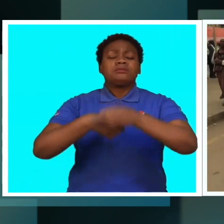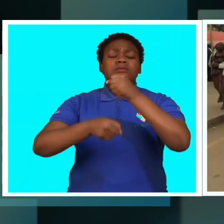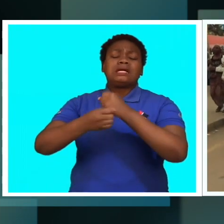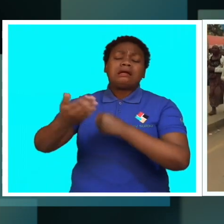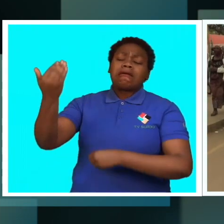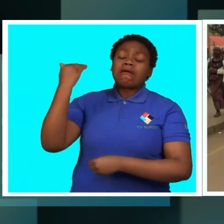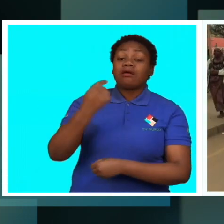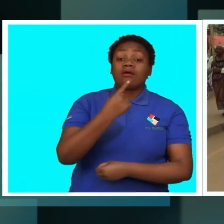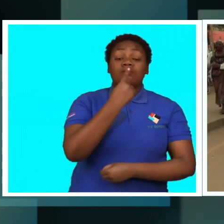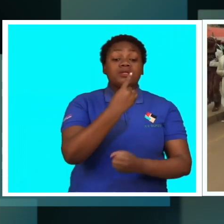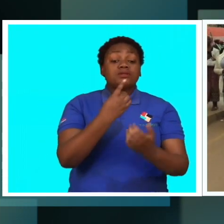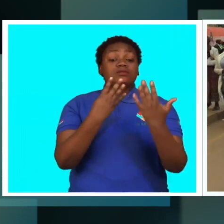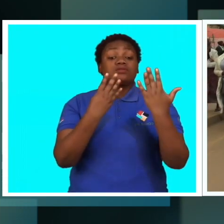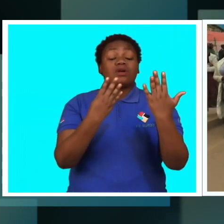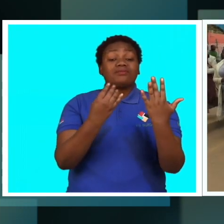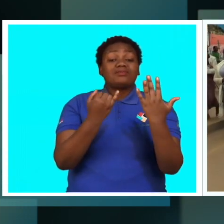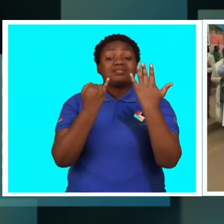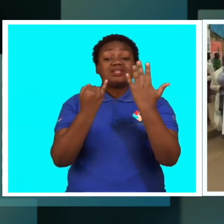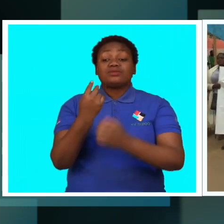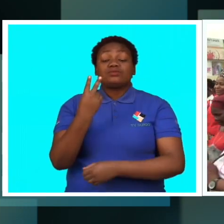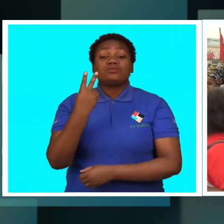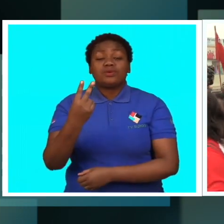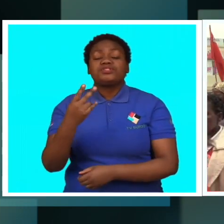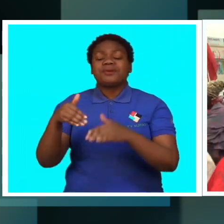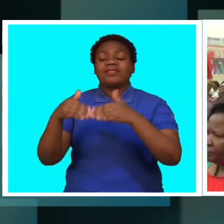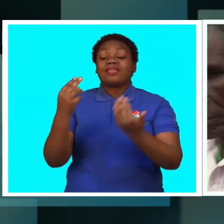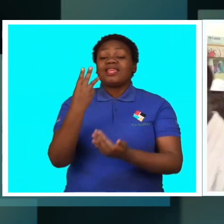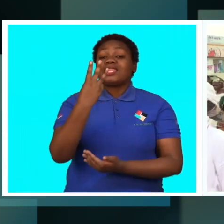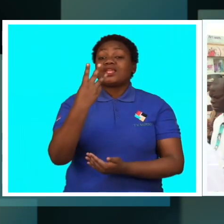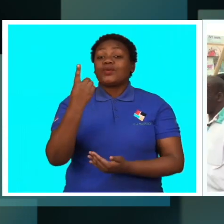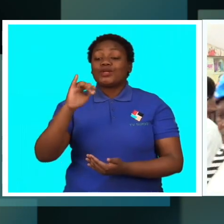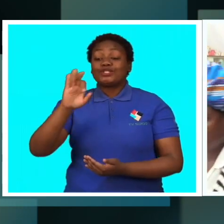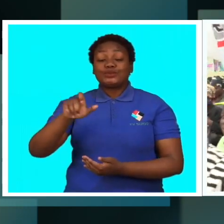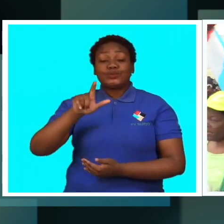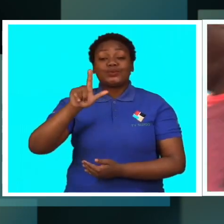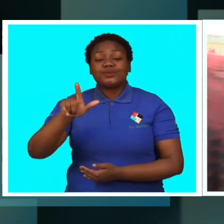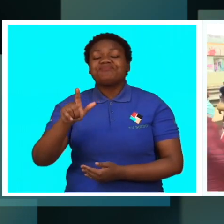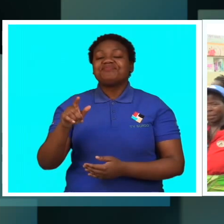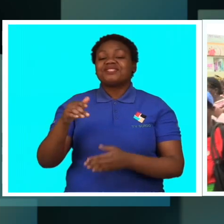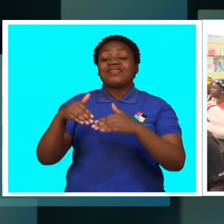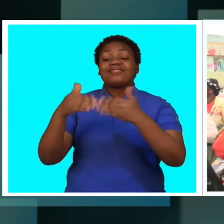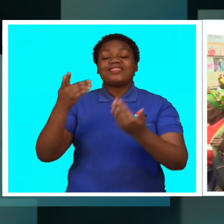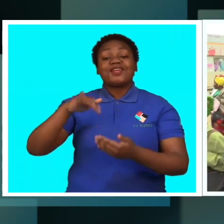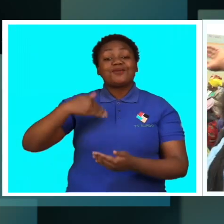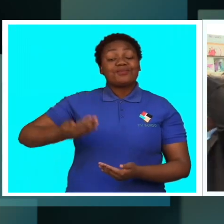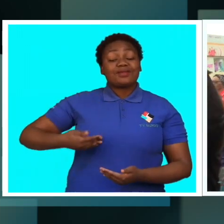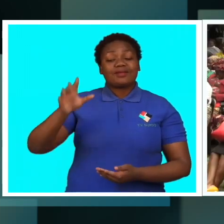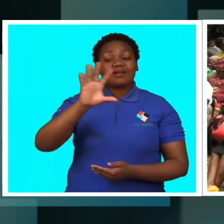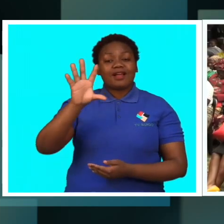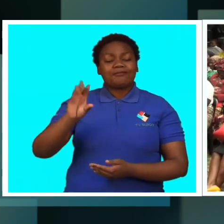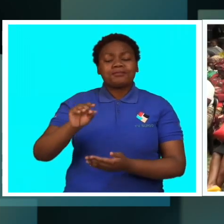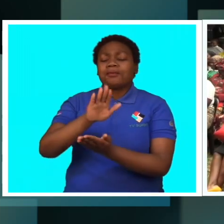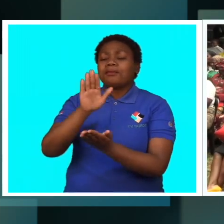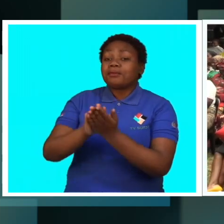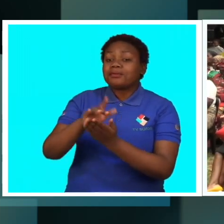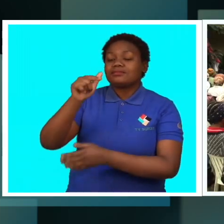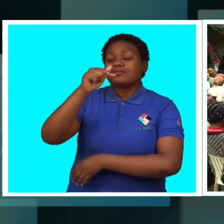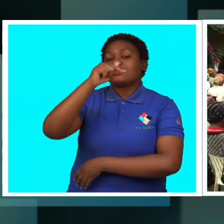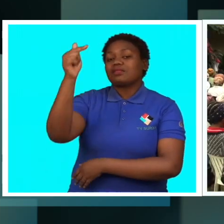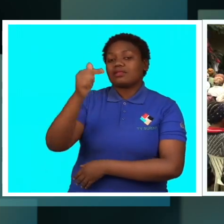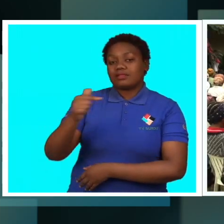O Dia da Mulher Pan-Africana foi instituído a 31 de julho de 1962, em